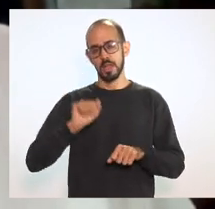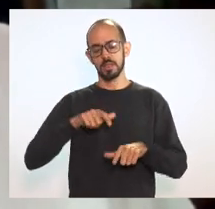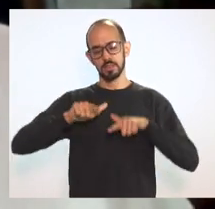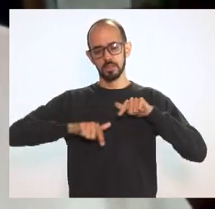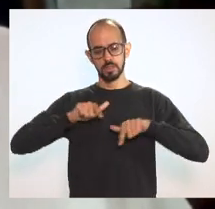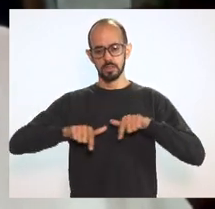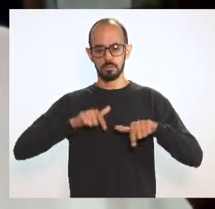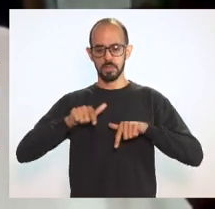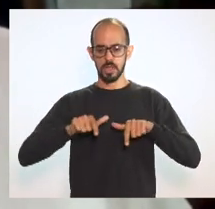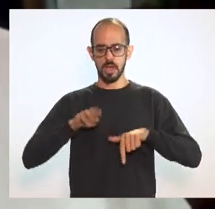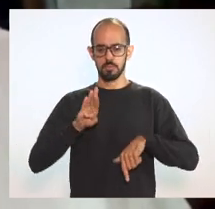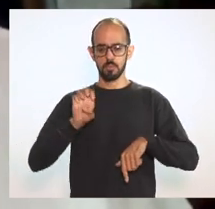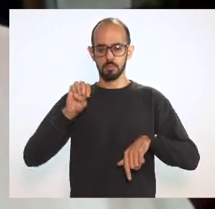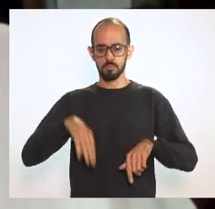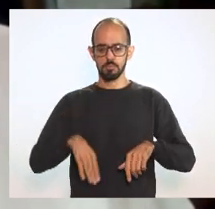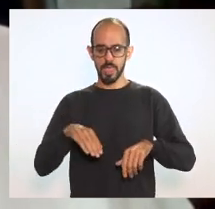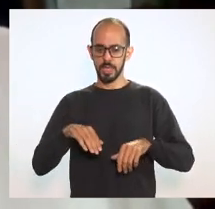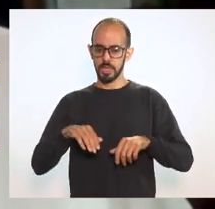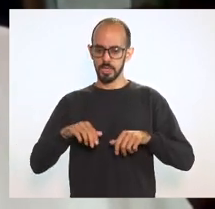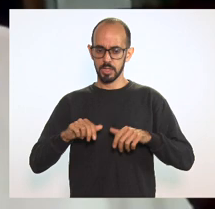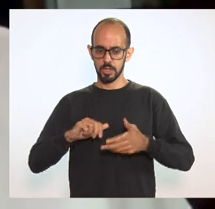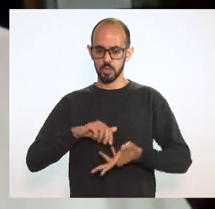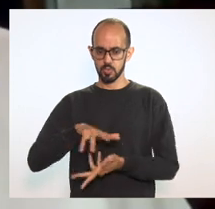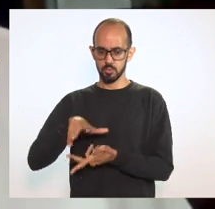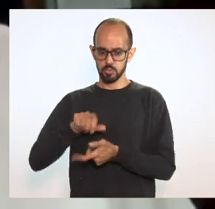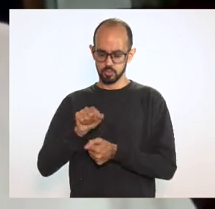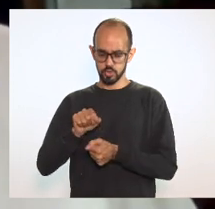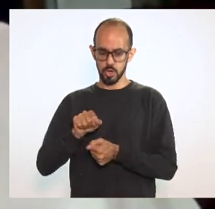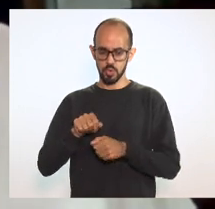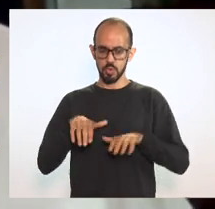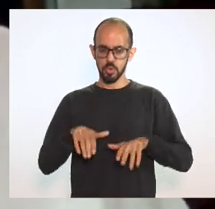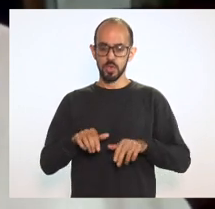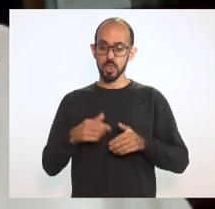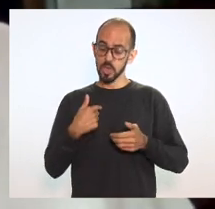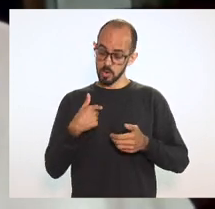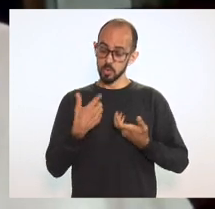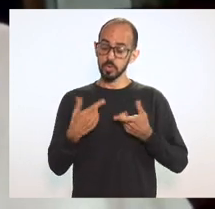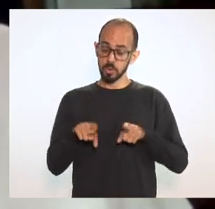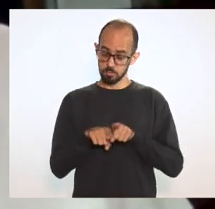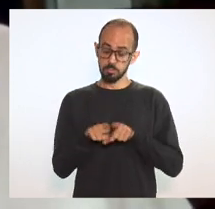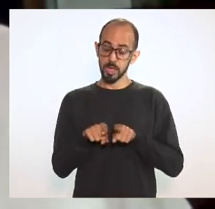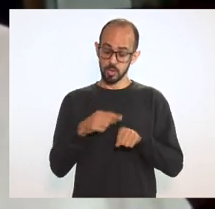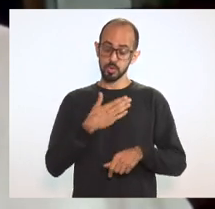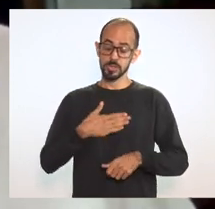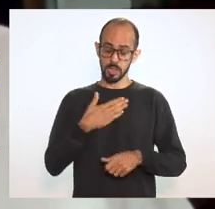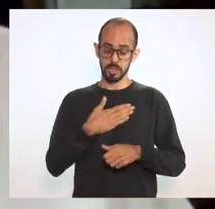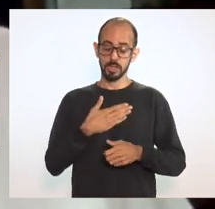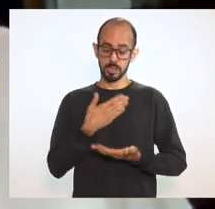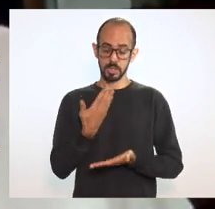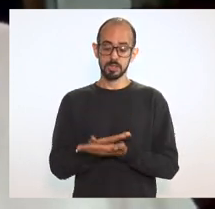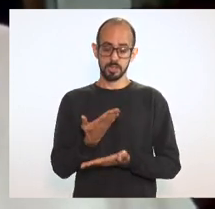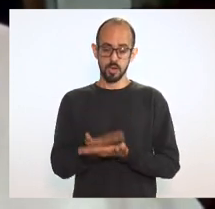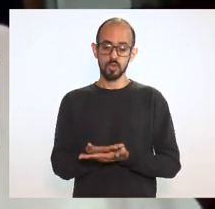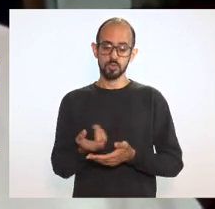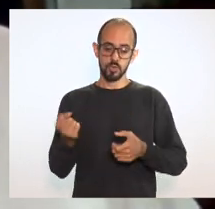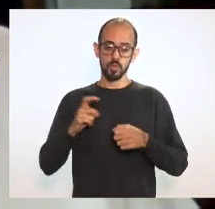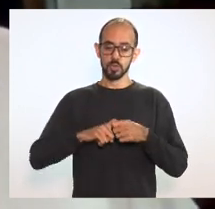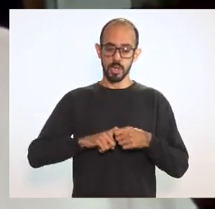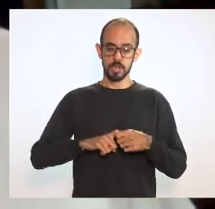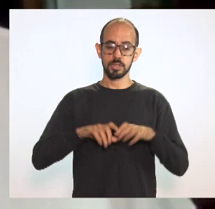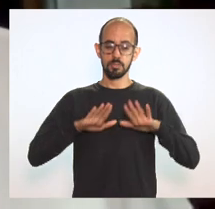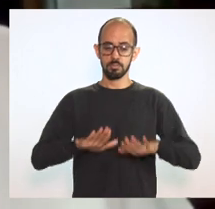comum. Eu também gostaria muito que as aulas voltassem rapidamente, mas a gente tem que avaliar esse momento, o